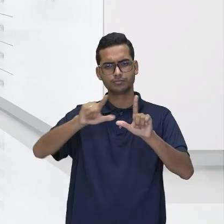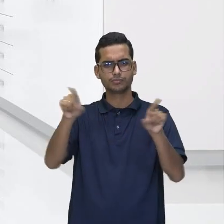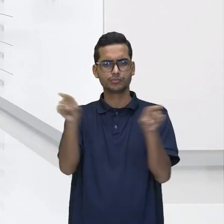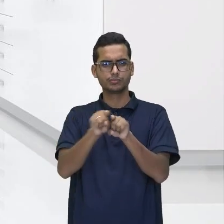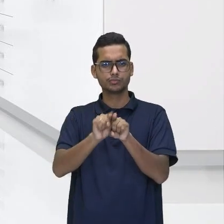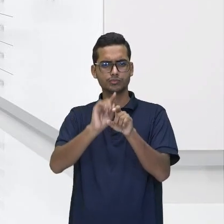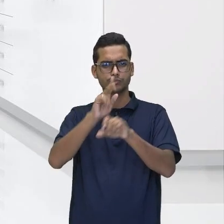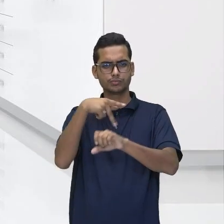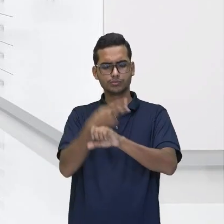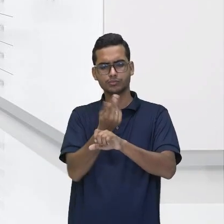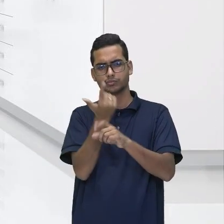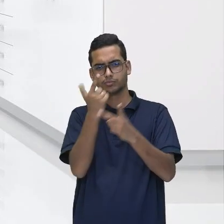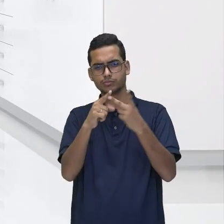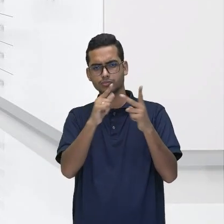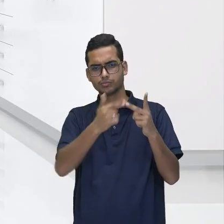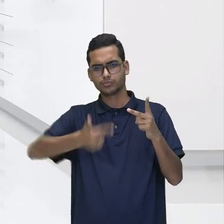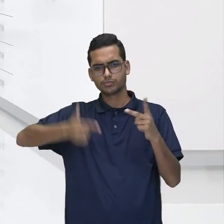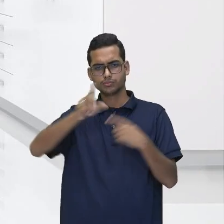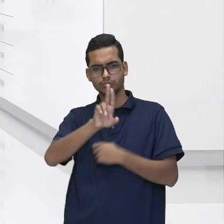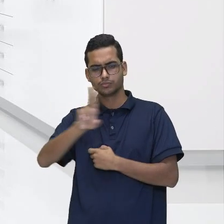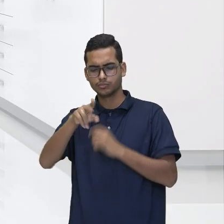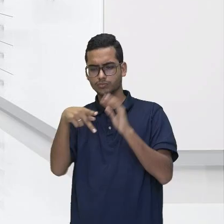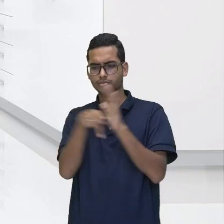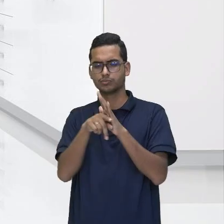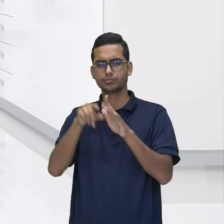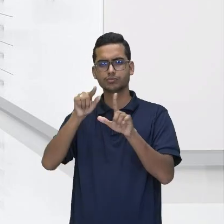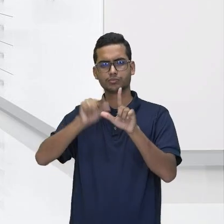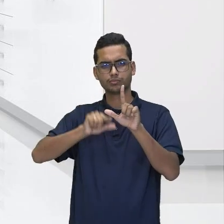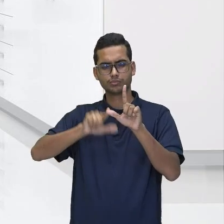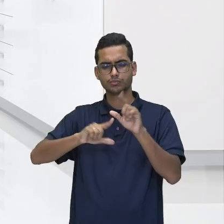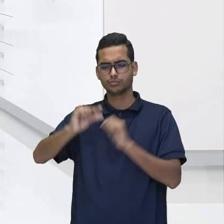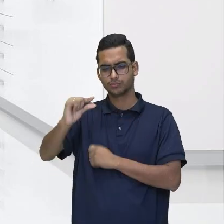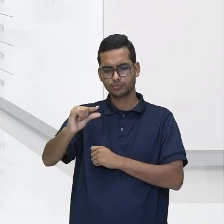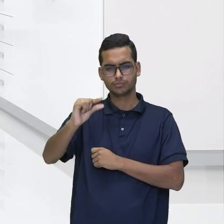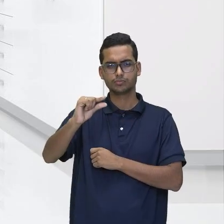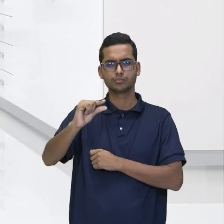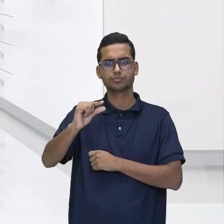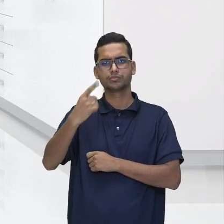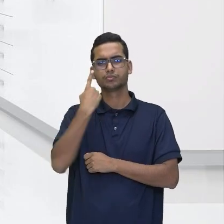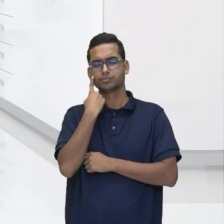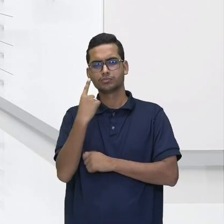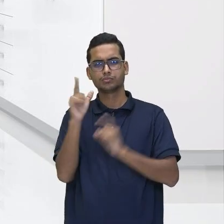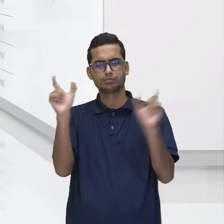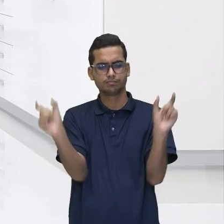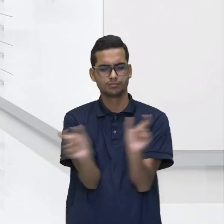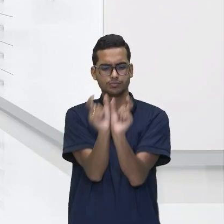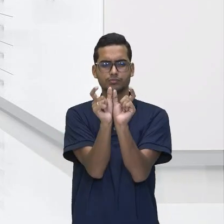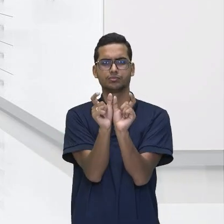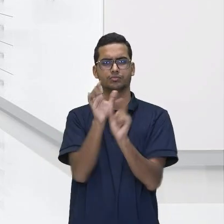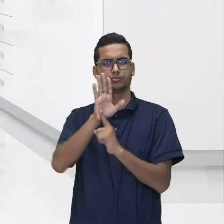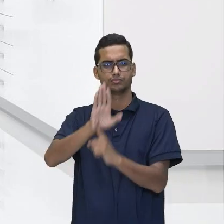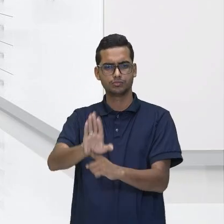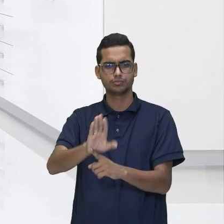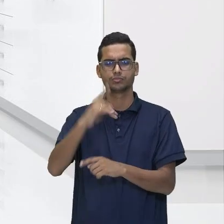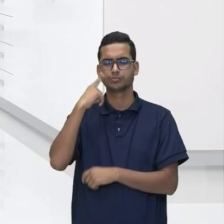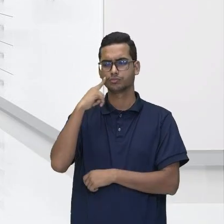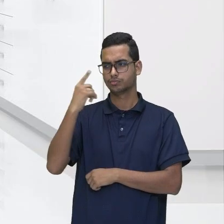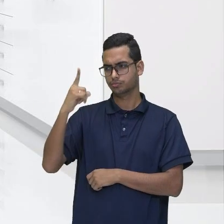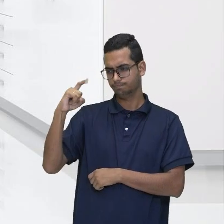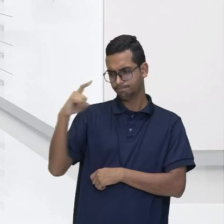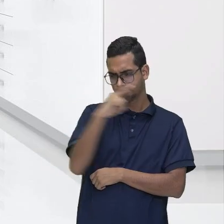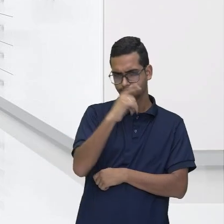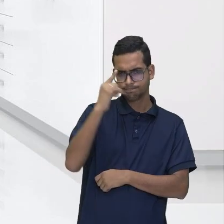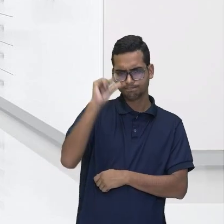letra minúscula, e os dois juntos, né, esse nomenclatura binomial do